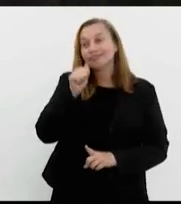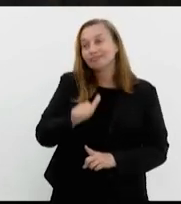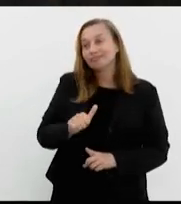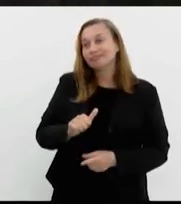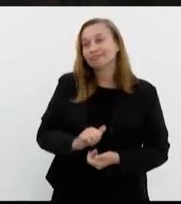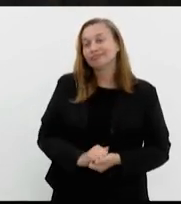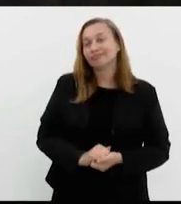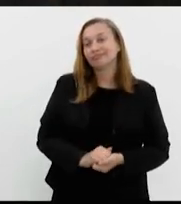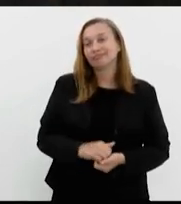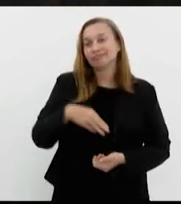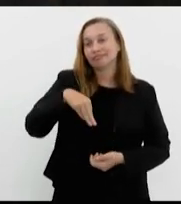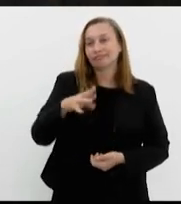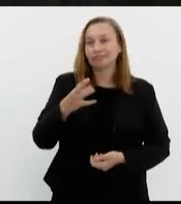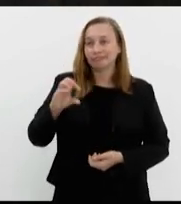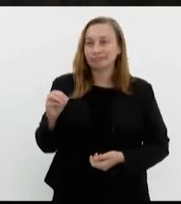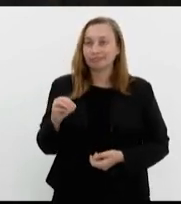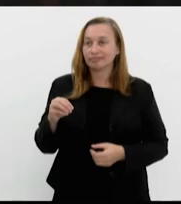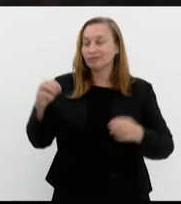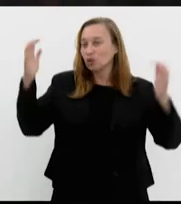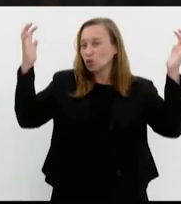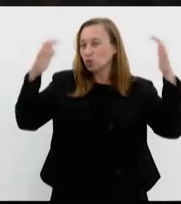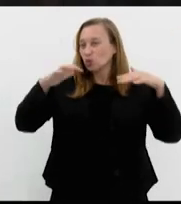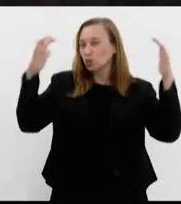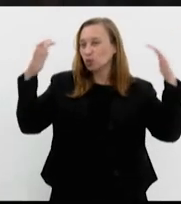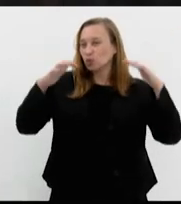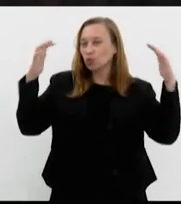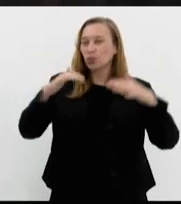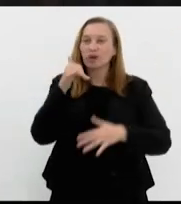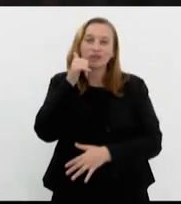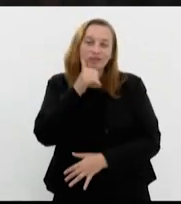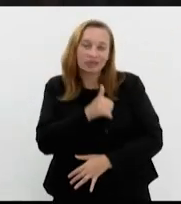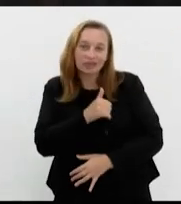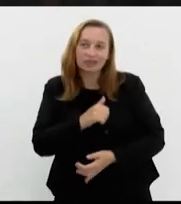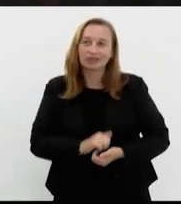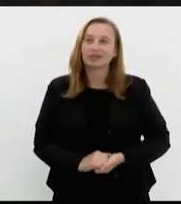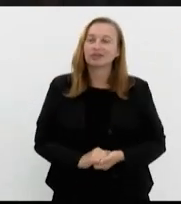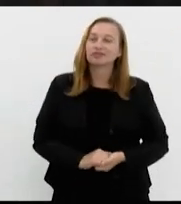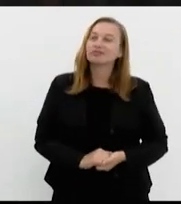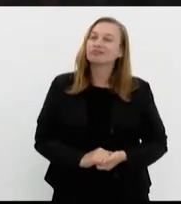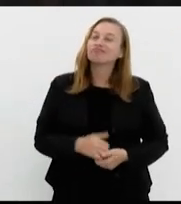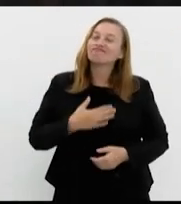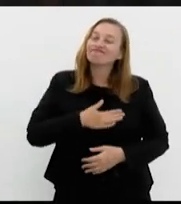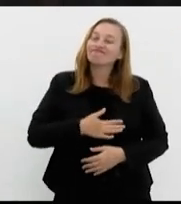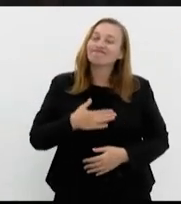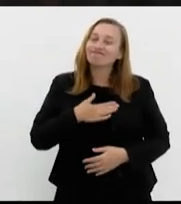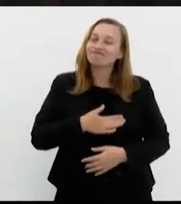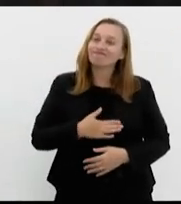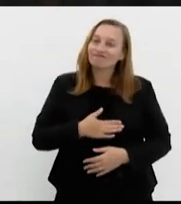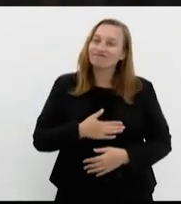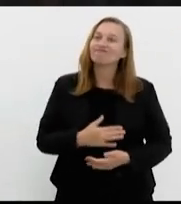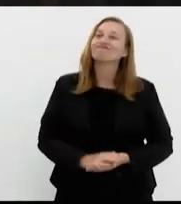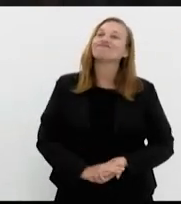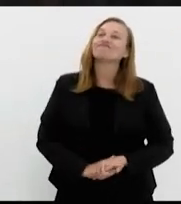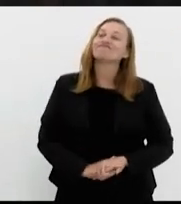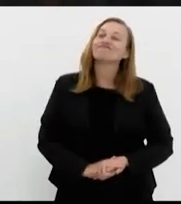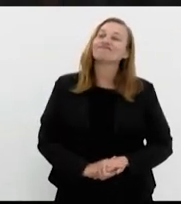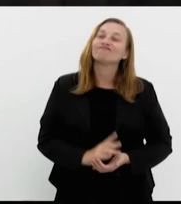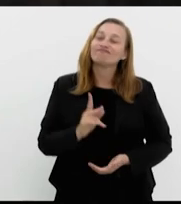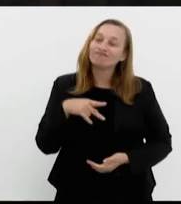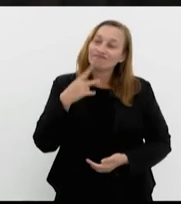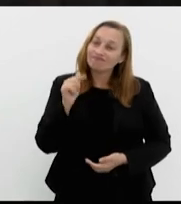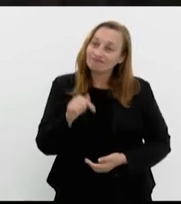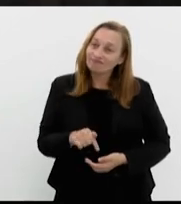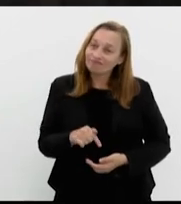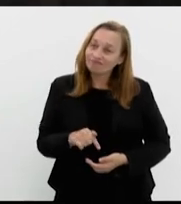o mês de março das chuvas e das mulheres, gostaria de reafirmar aqui